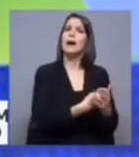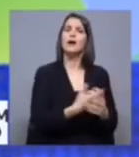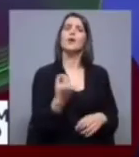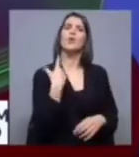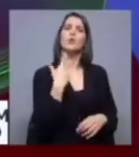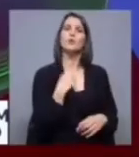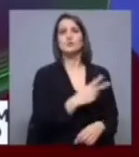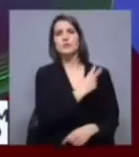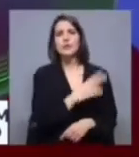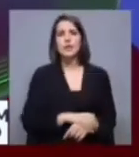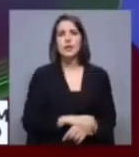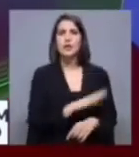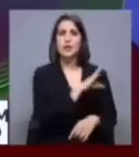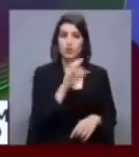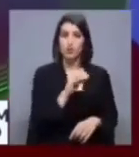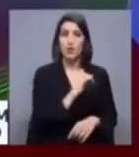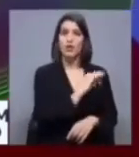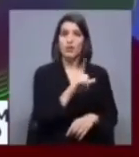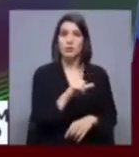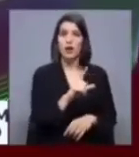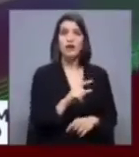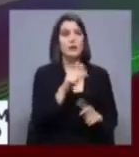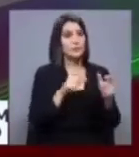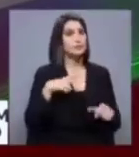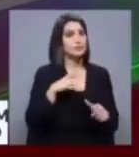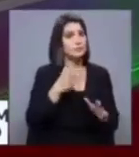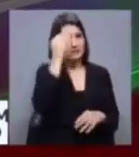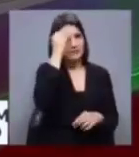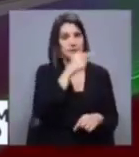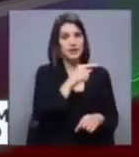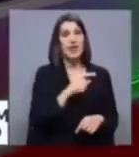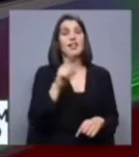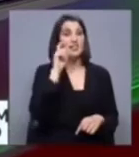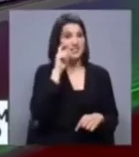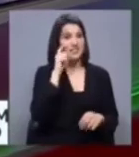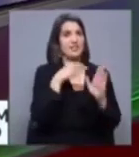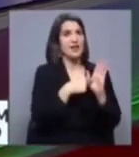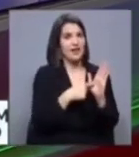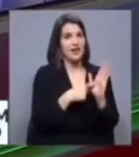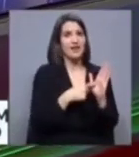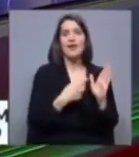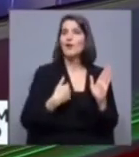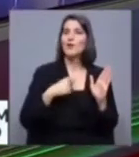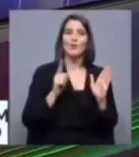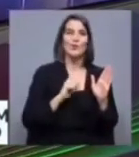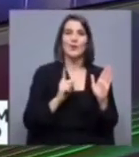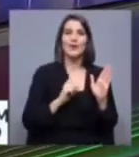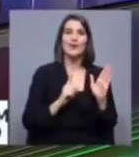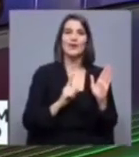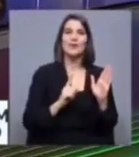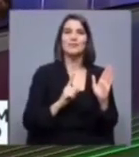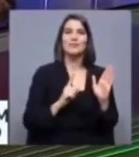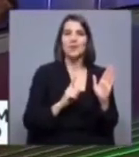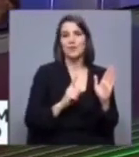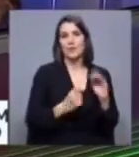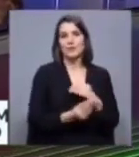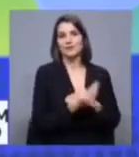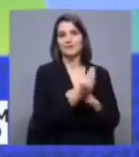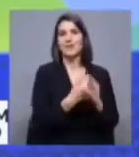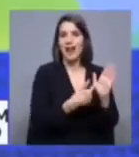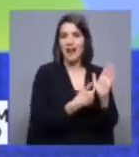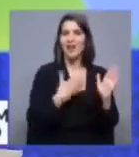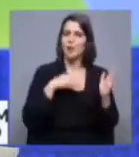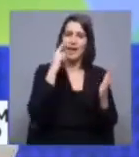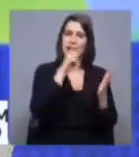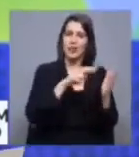seja, o João Coutinho de Figueiredo e a Iniciativa Liberal, e é preciso que os portugueses saibam isto, defende, e eu tenho aqui, não é nada de extraordinário, João, está aqui, eu